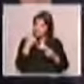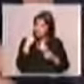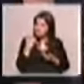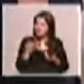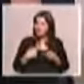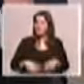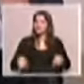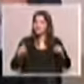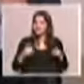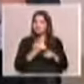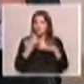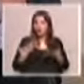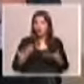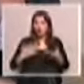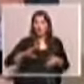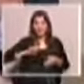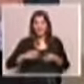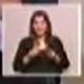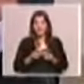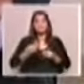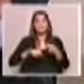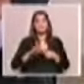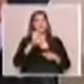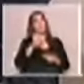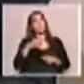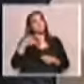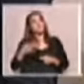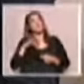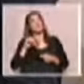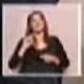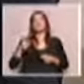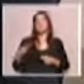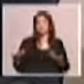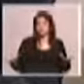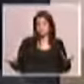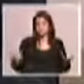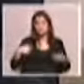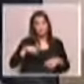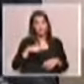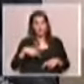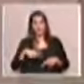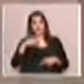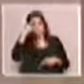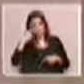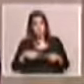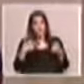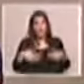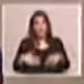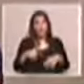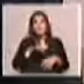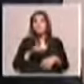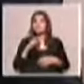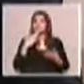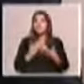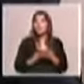que atualmente tem um queijo que está a ser vendido a 8, 9, 10 euros. Isto não permite. E nós já achamos caro, não é? Normalmente. E isto não permite depois valorizar o